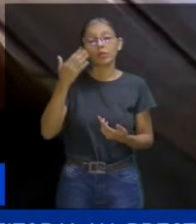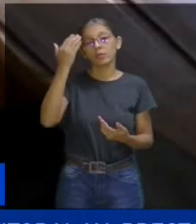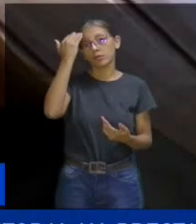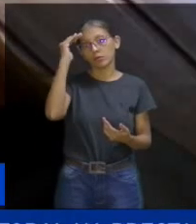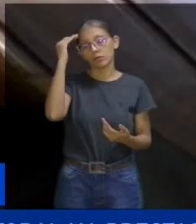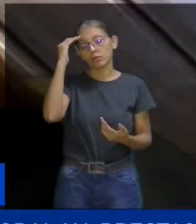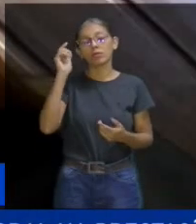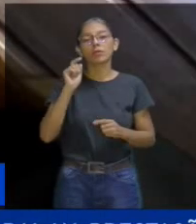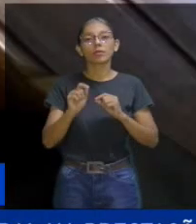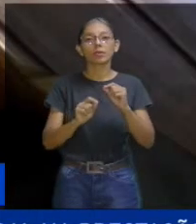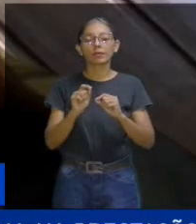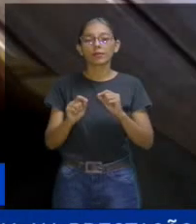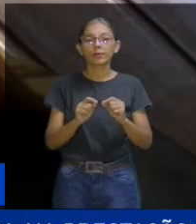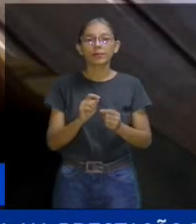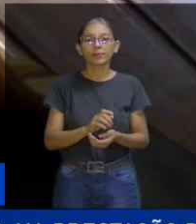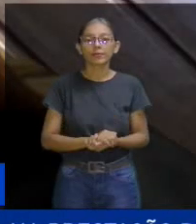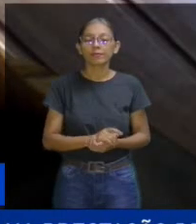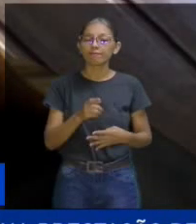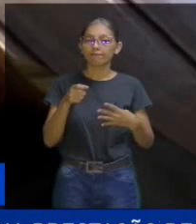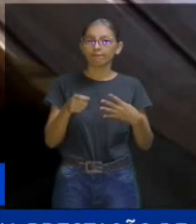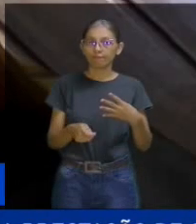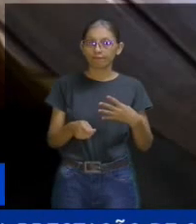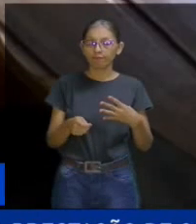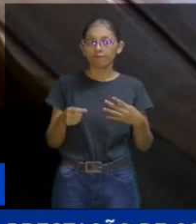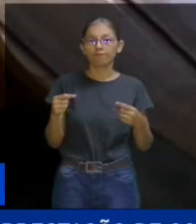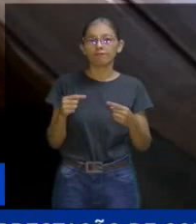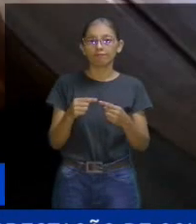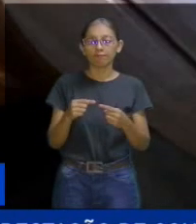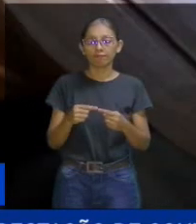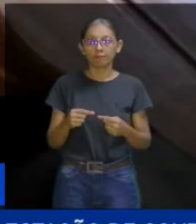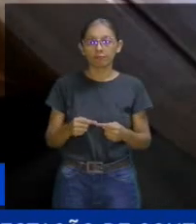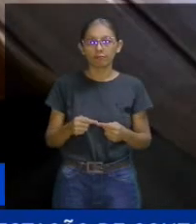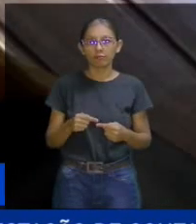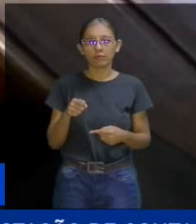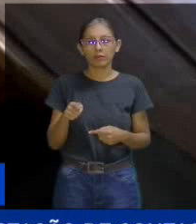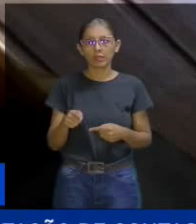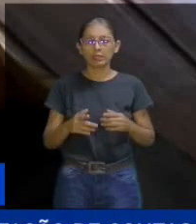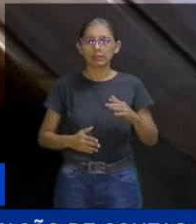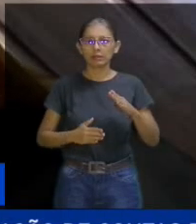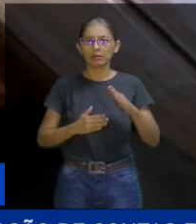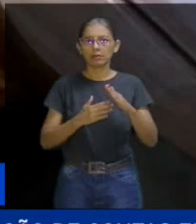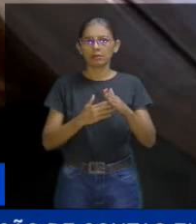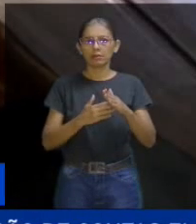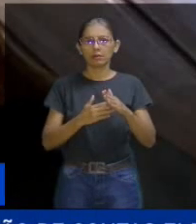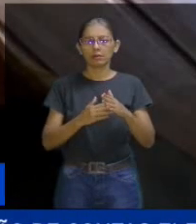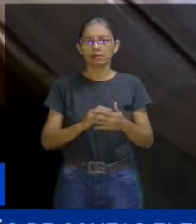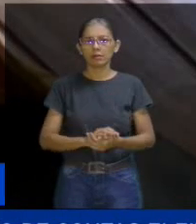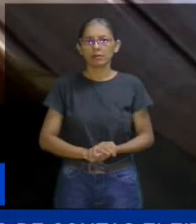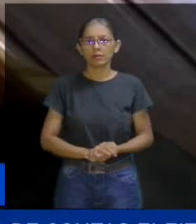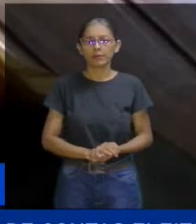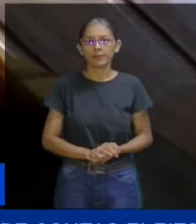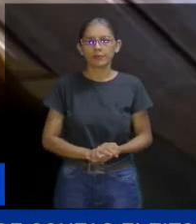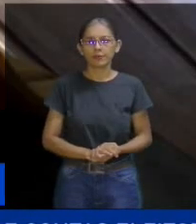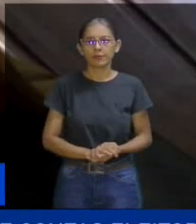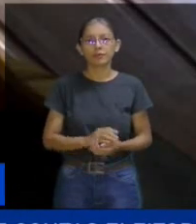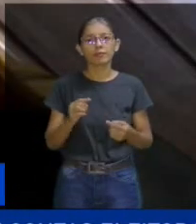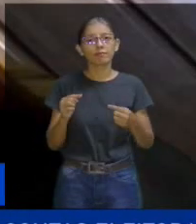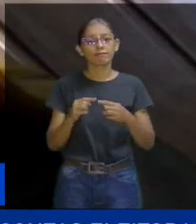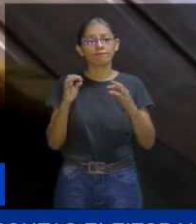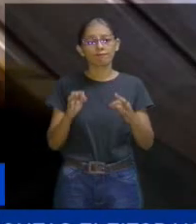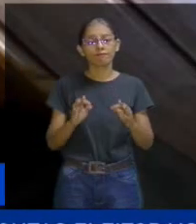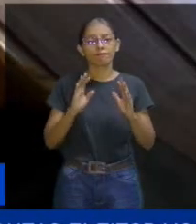sentença, na medida em que a norma aplicável, por impor uma restrição, ela deve ser interpretada em sua literalidade e de